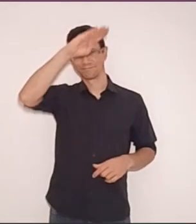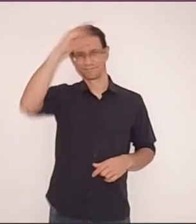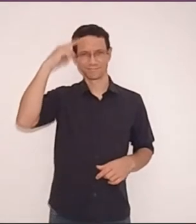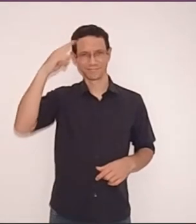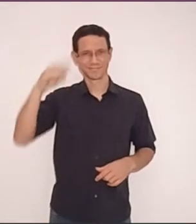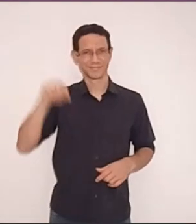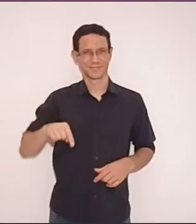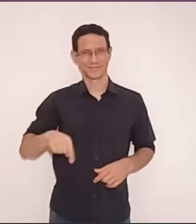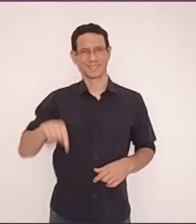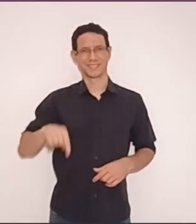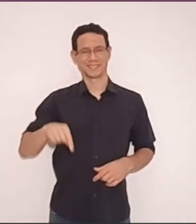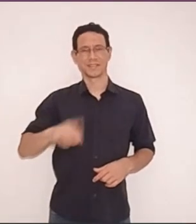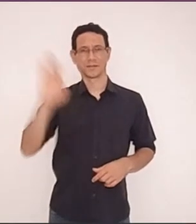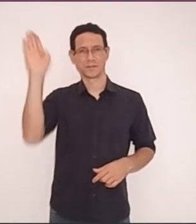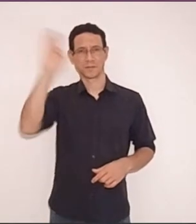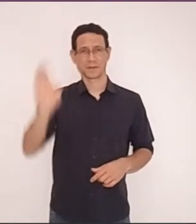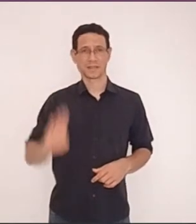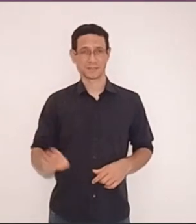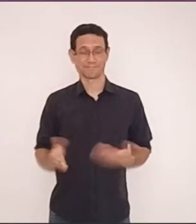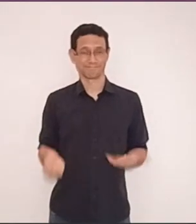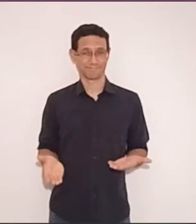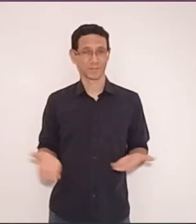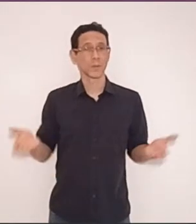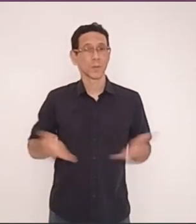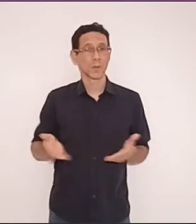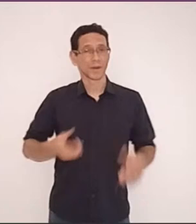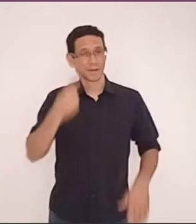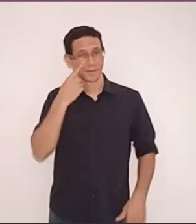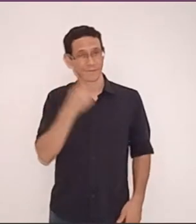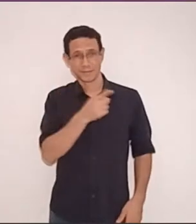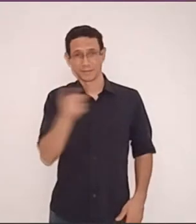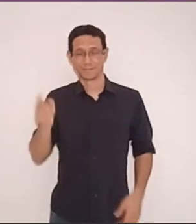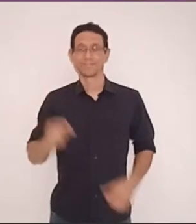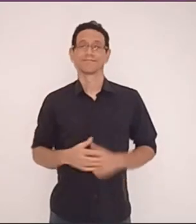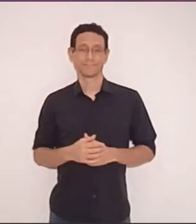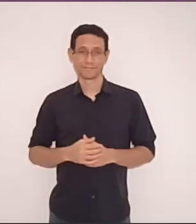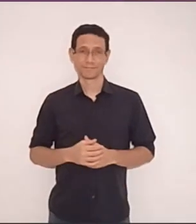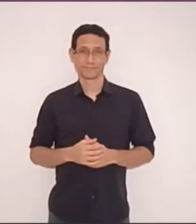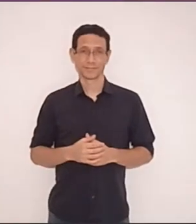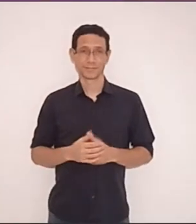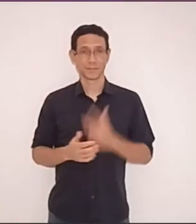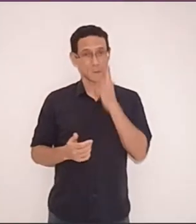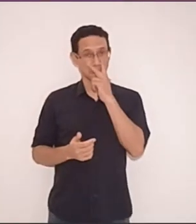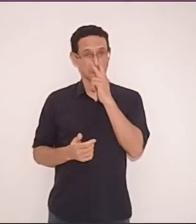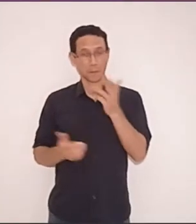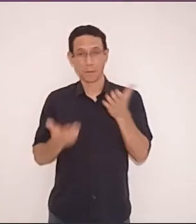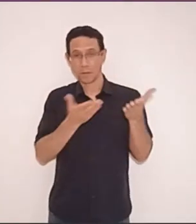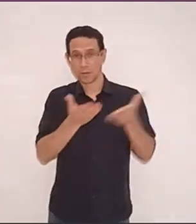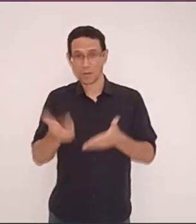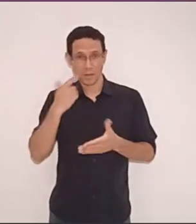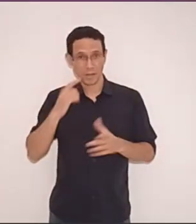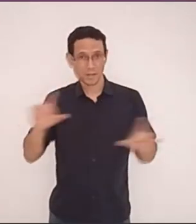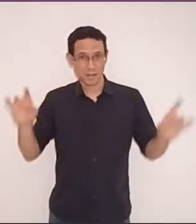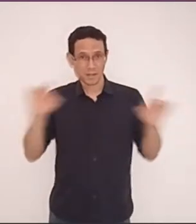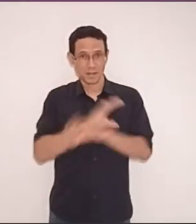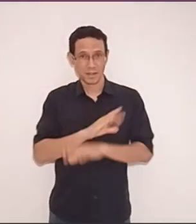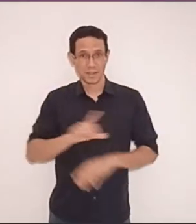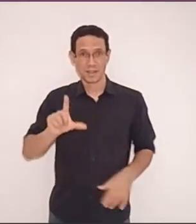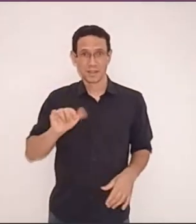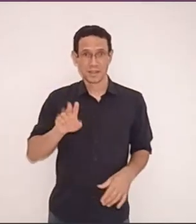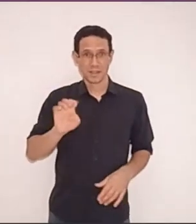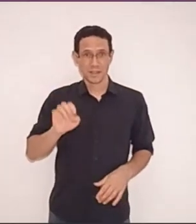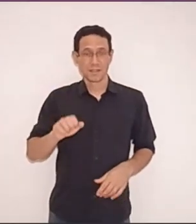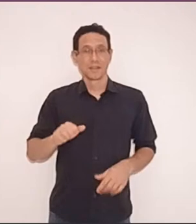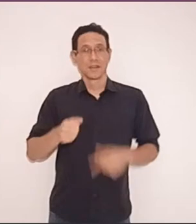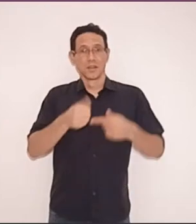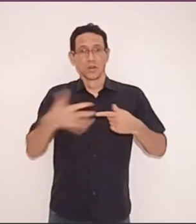perceber Como que tá a situação das trabalhadoras domésticas né eu faço o convite para todo mundo aí quando acabar Live lá